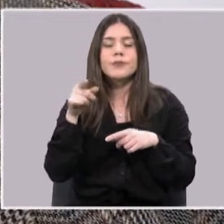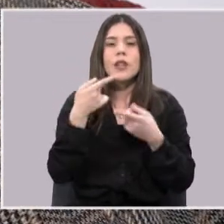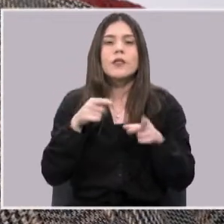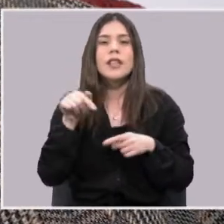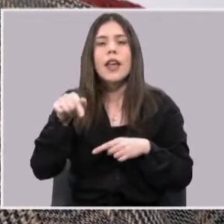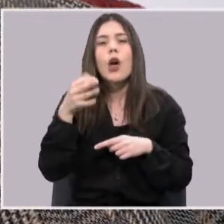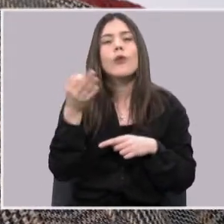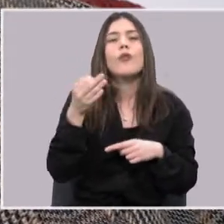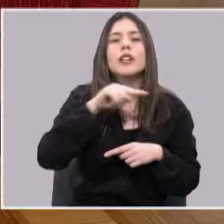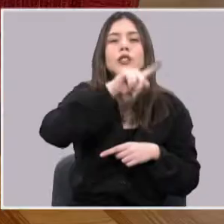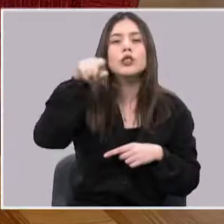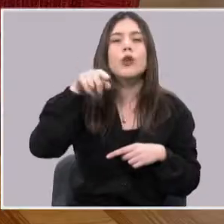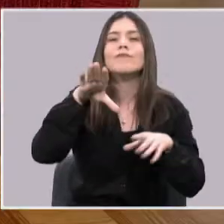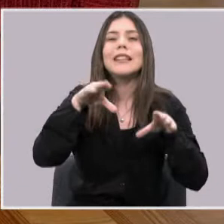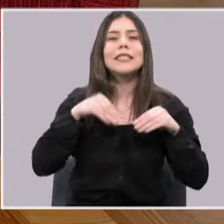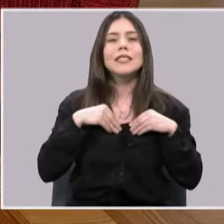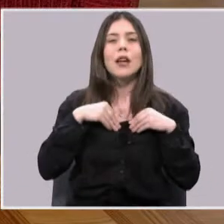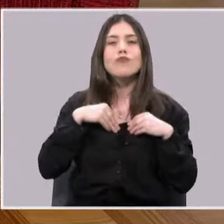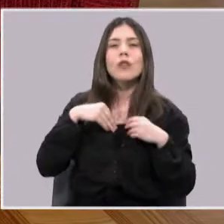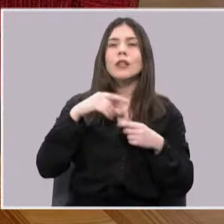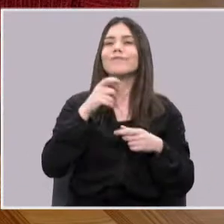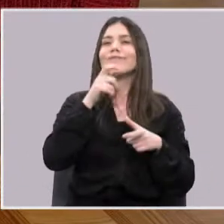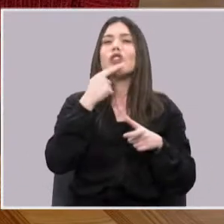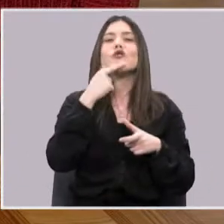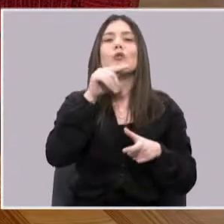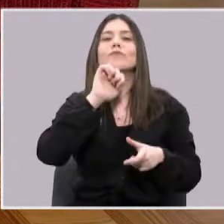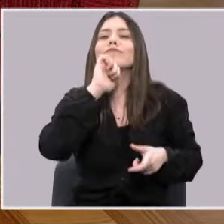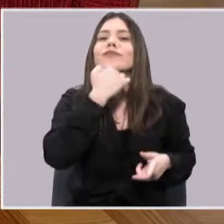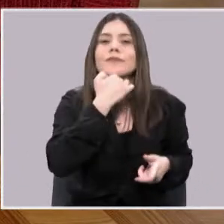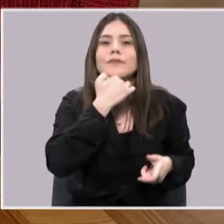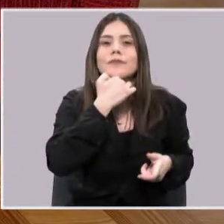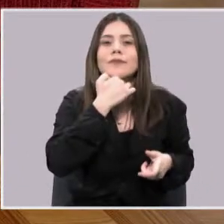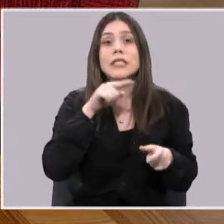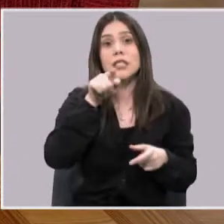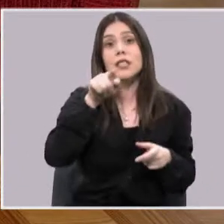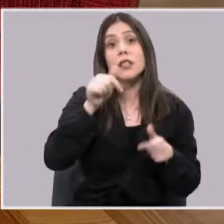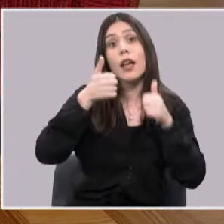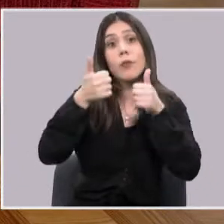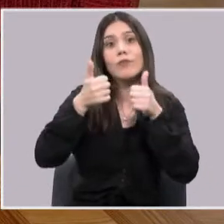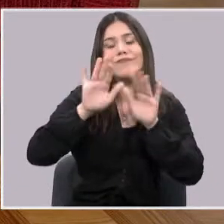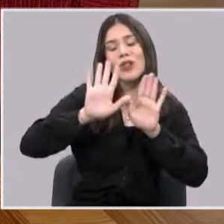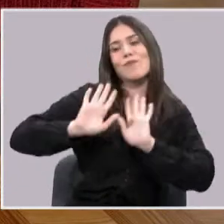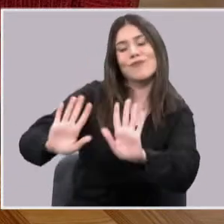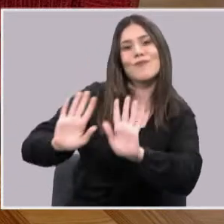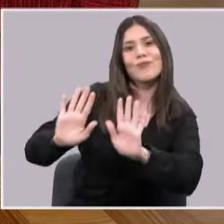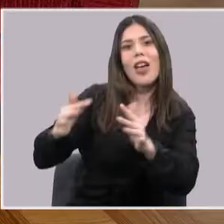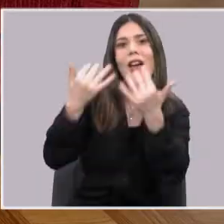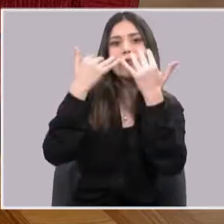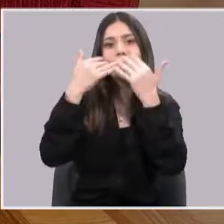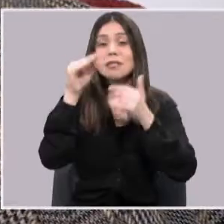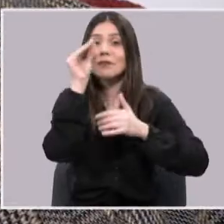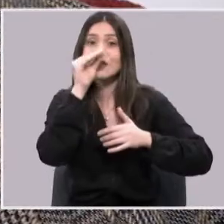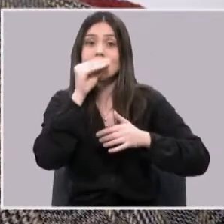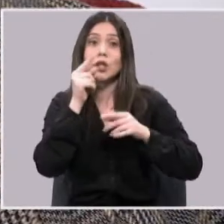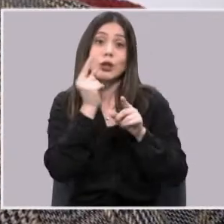mainstream, que é o facto de não aceitarmos fontes anónimas. Isso, de alguma forma, blinda-nos contra